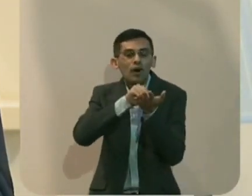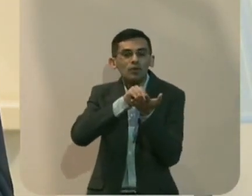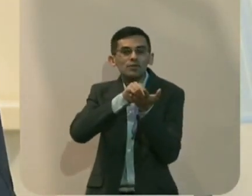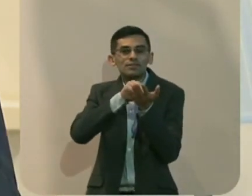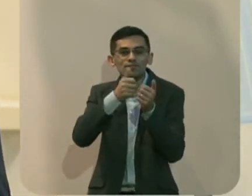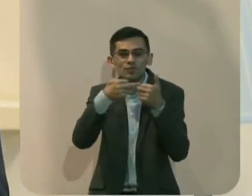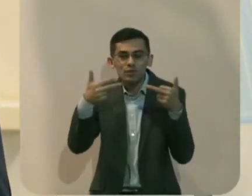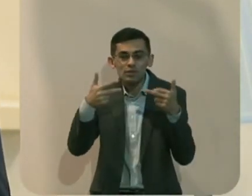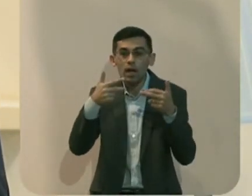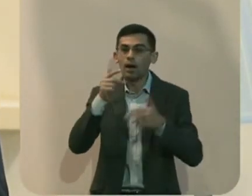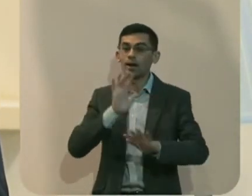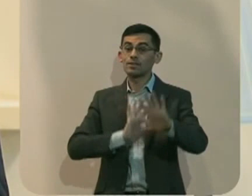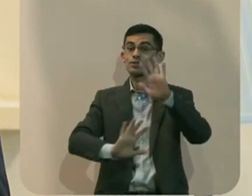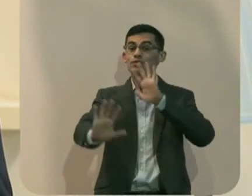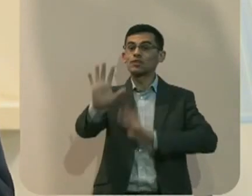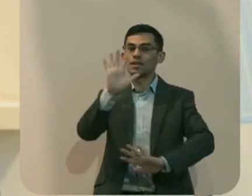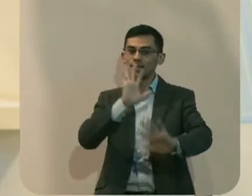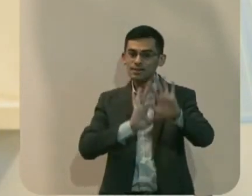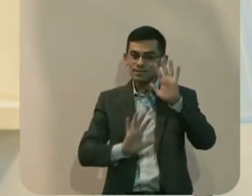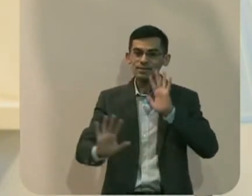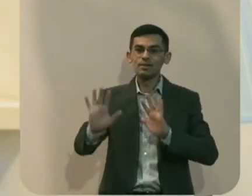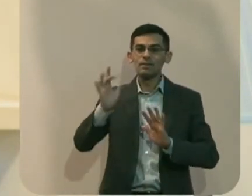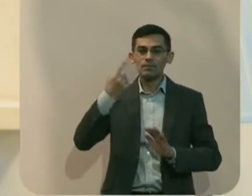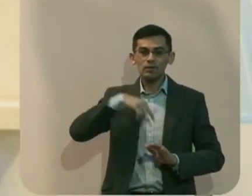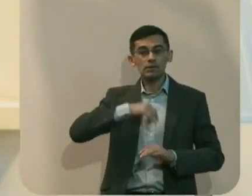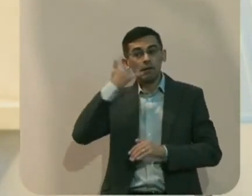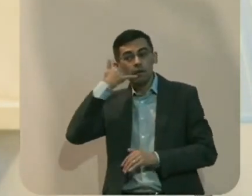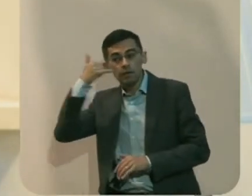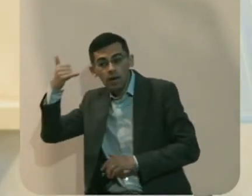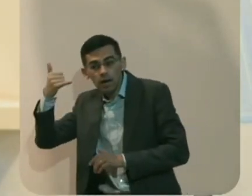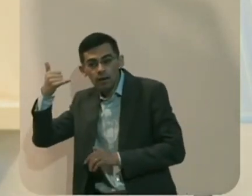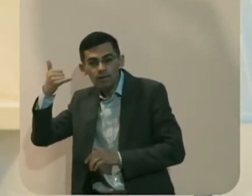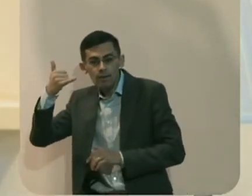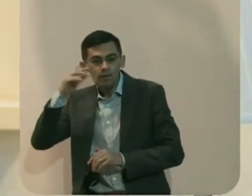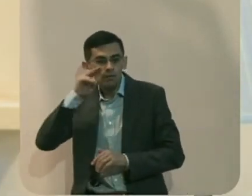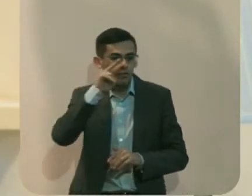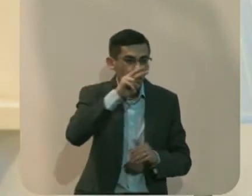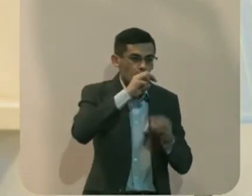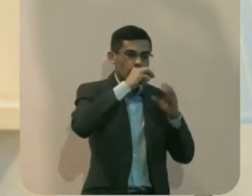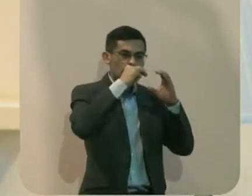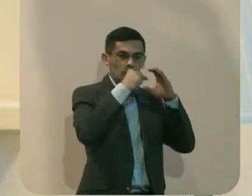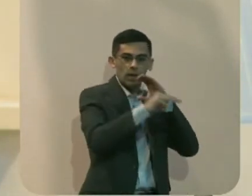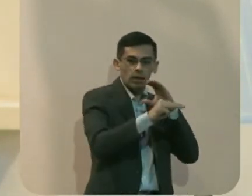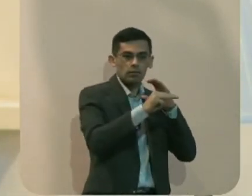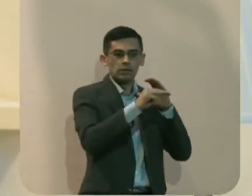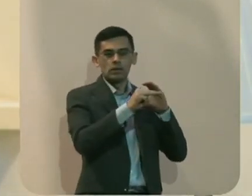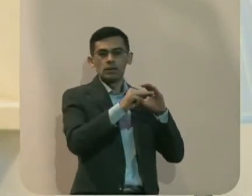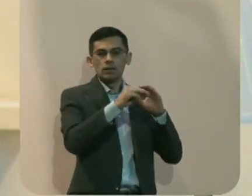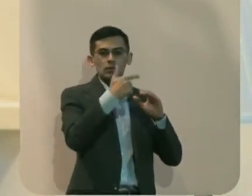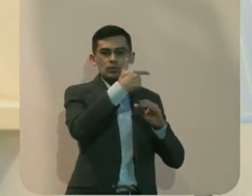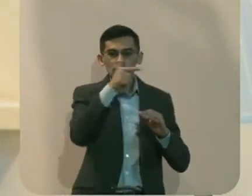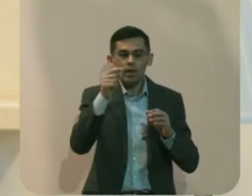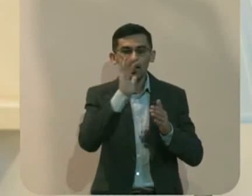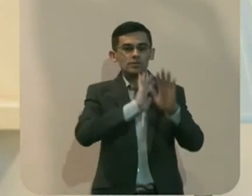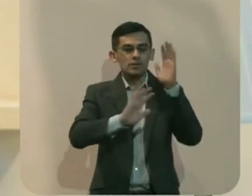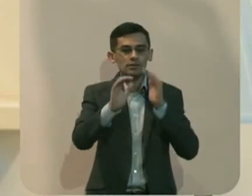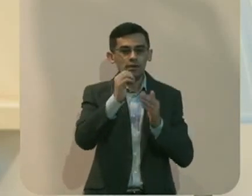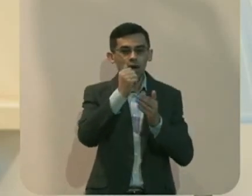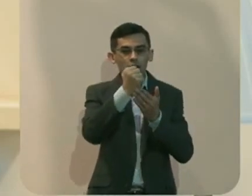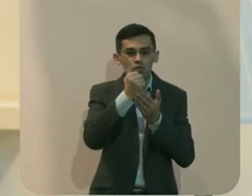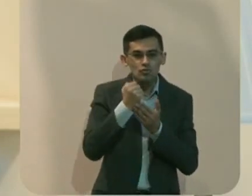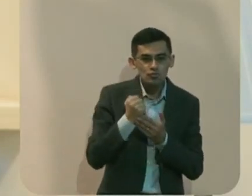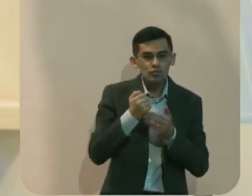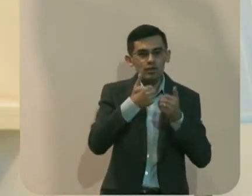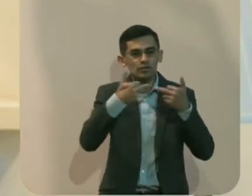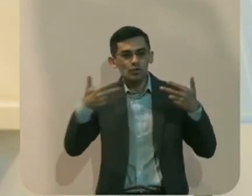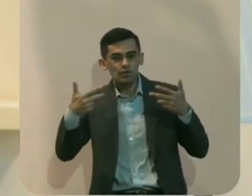É que, às vezes, porque a gente tem que atender o telefone, tem que olhar o e-mail, e a gente não tem um suporte, né, local